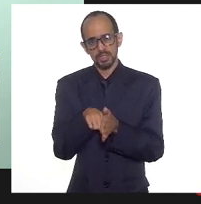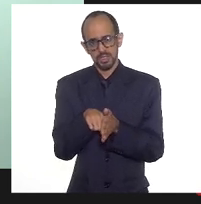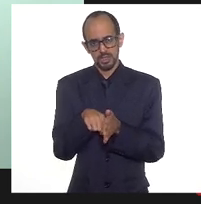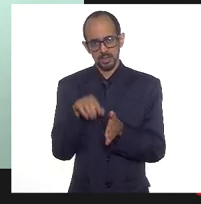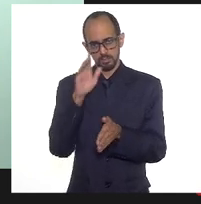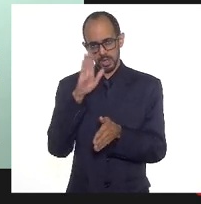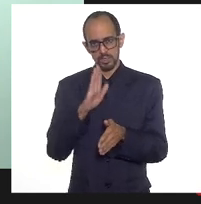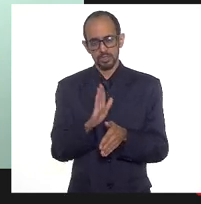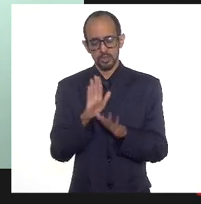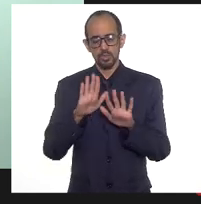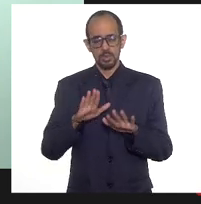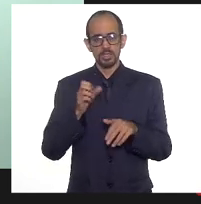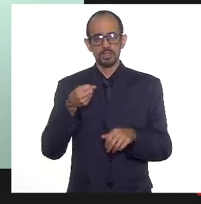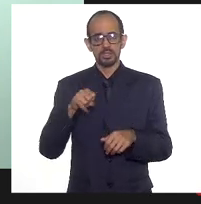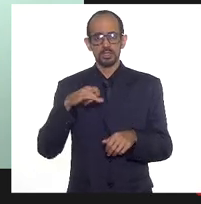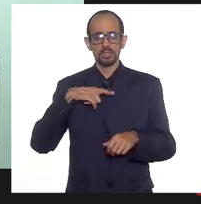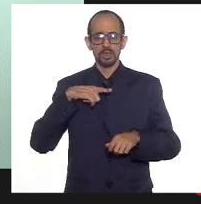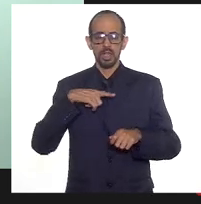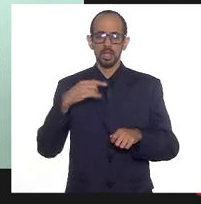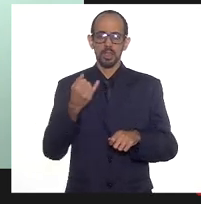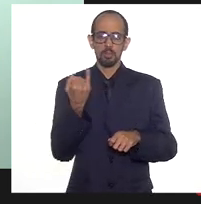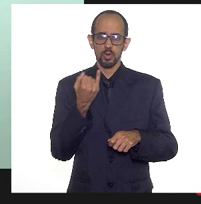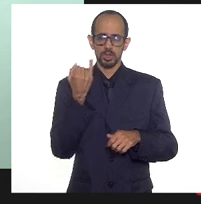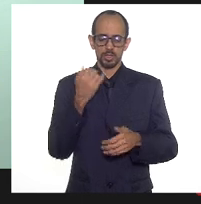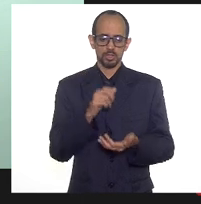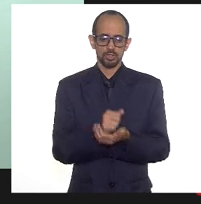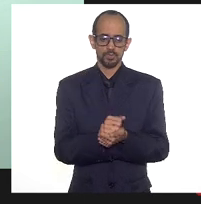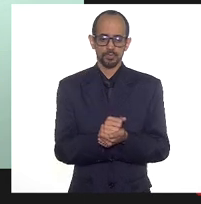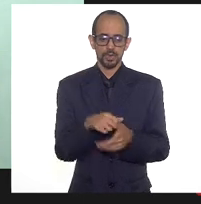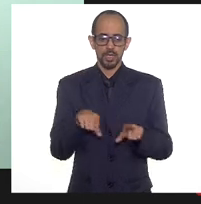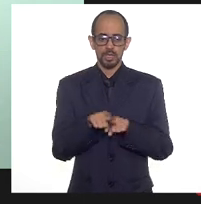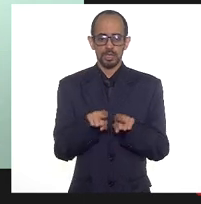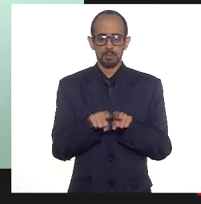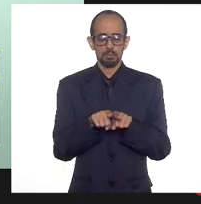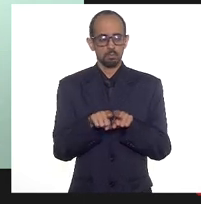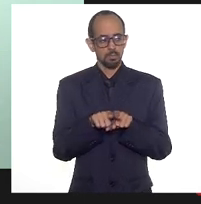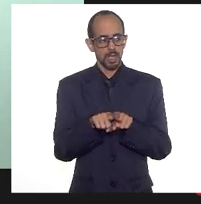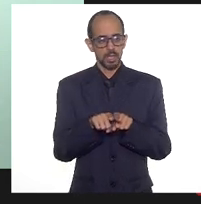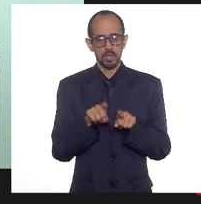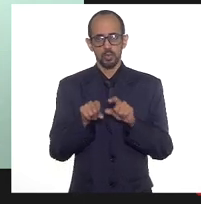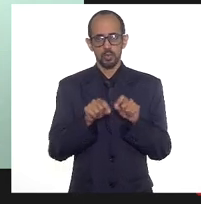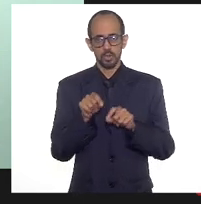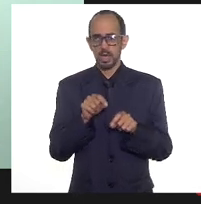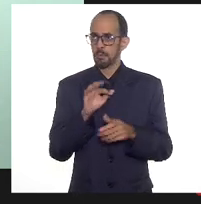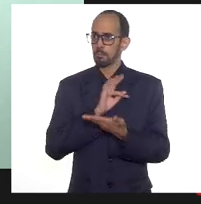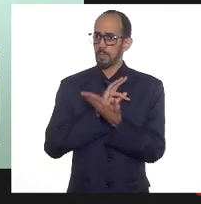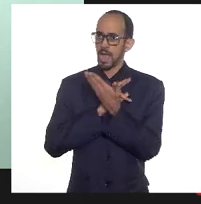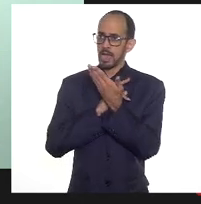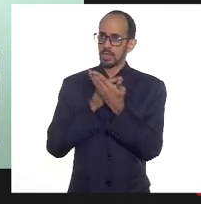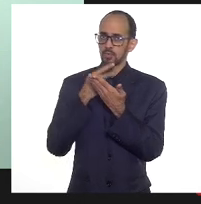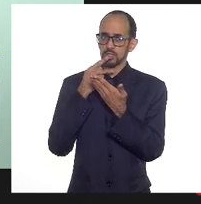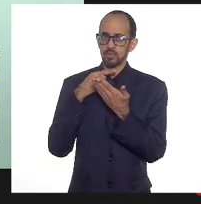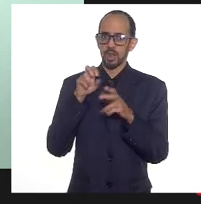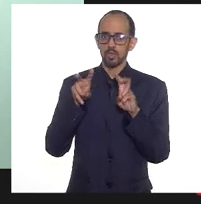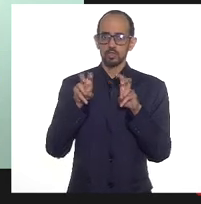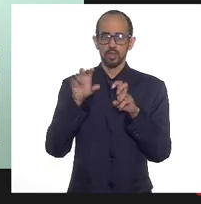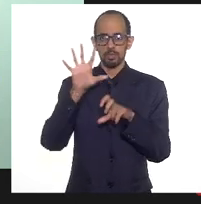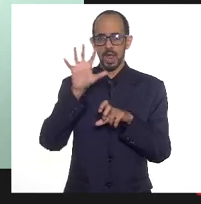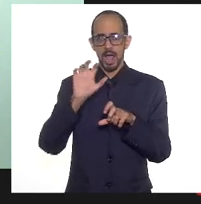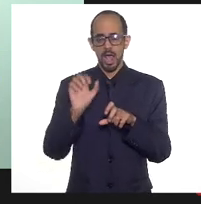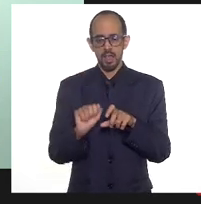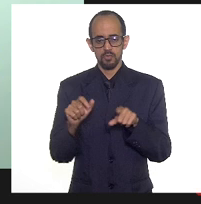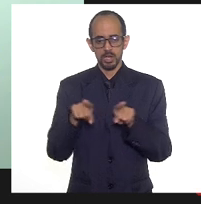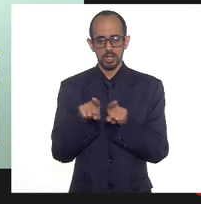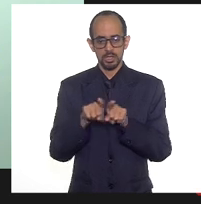seria interessante. Dito isso também, Marta, eu ouvi você falando, colocou sobre a questão da África e sobre a questão que